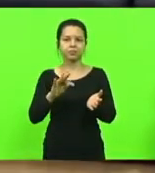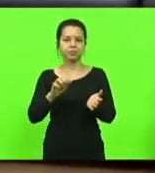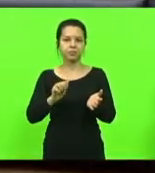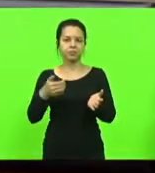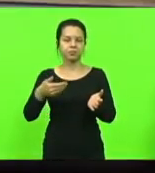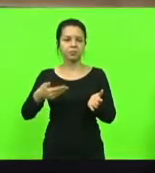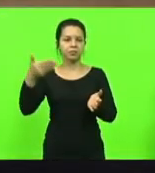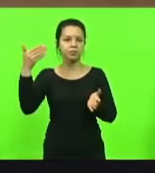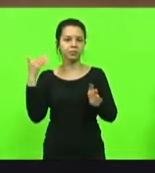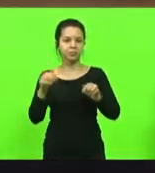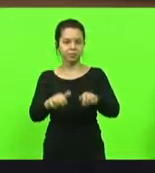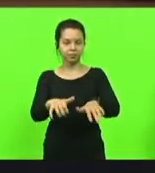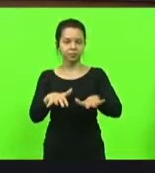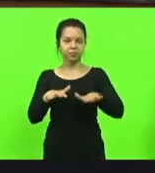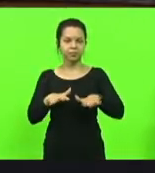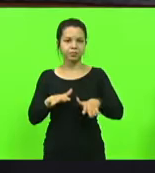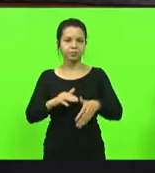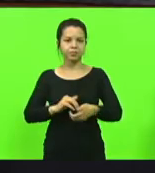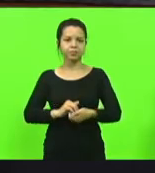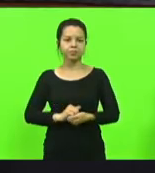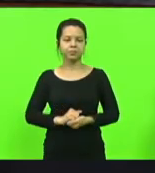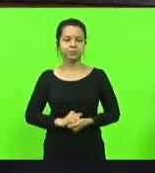anterior. Deputados.